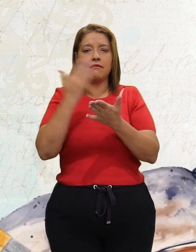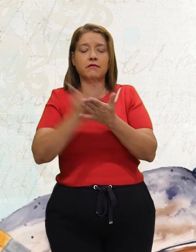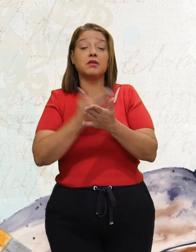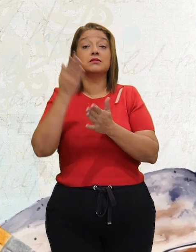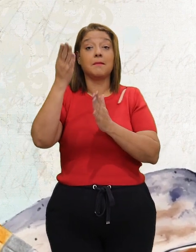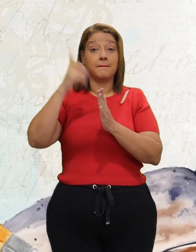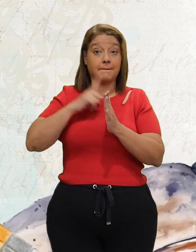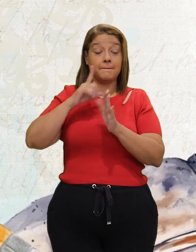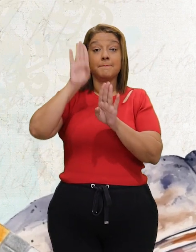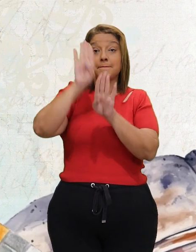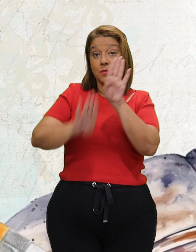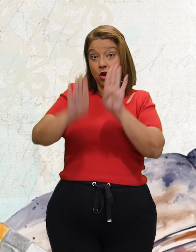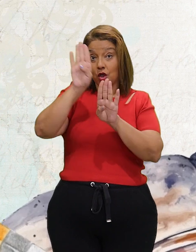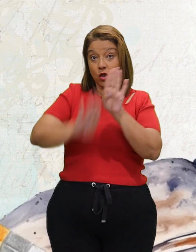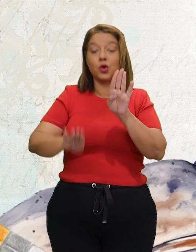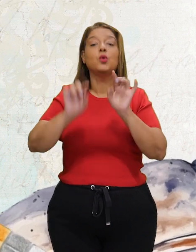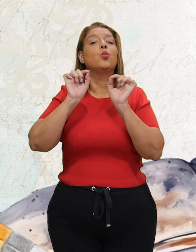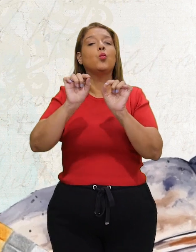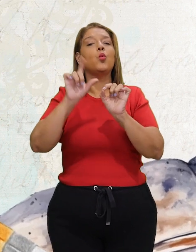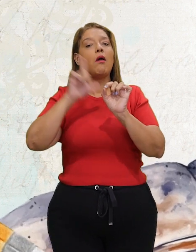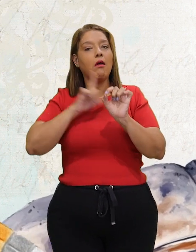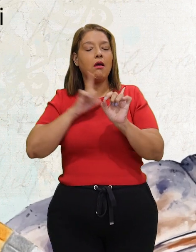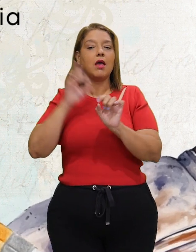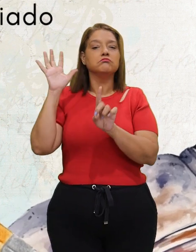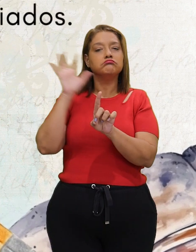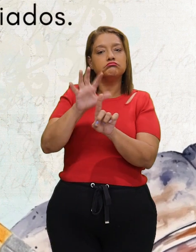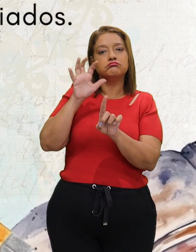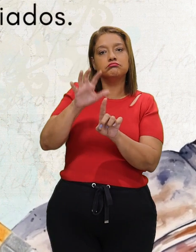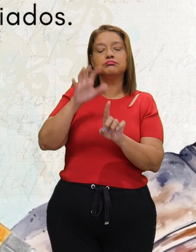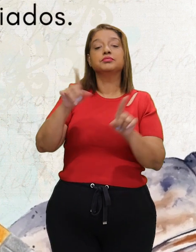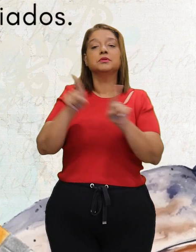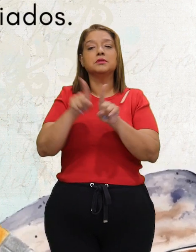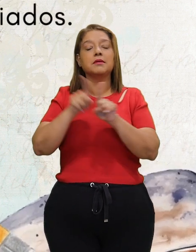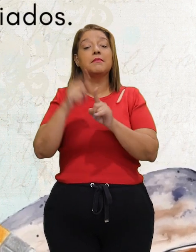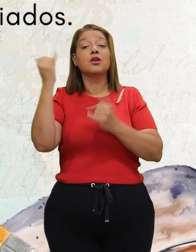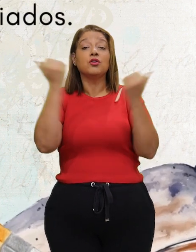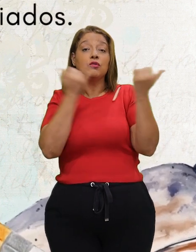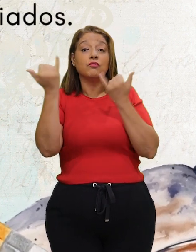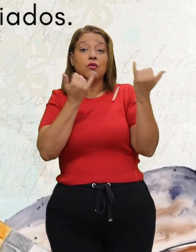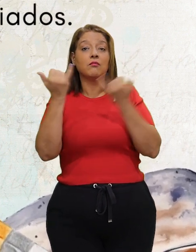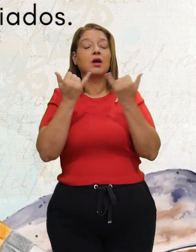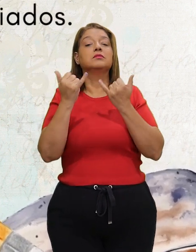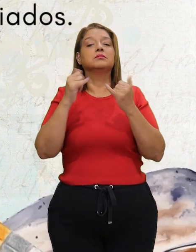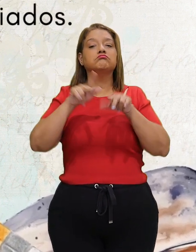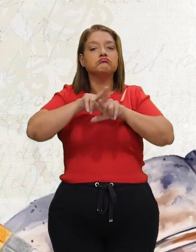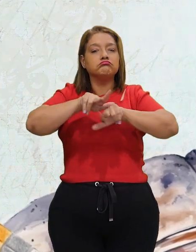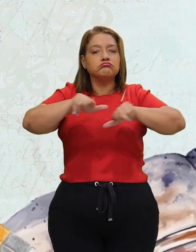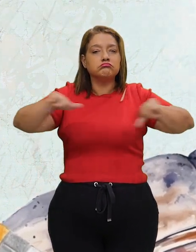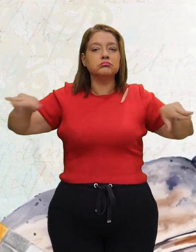para influenciar ou informar a opinião pública sobre assuntos variados.